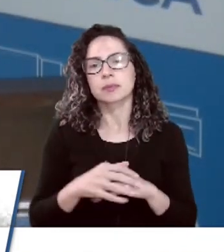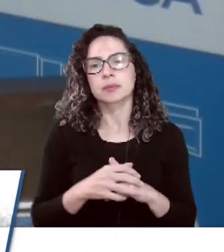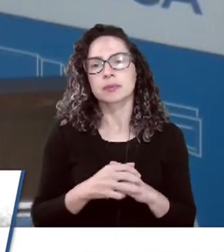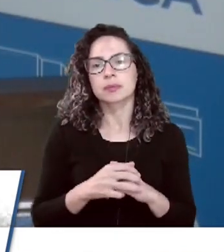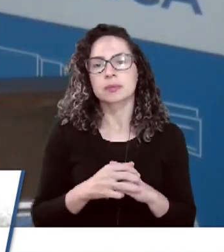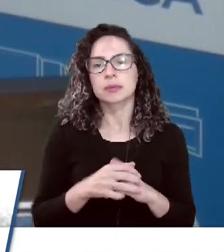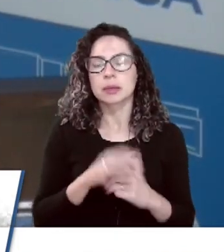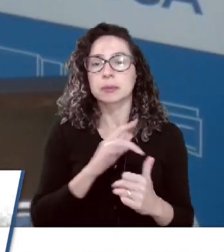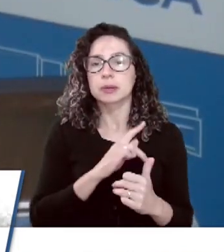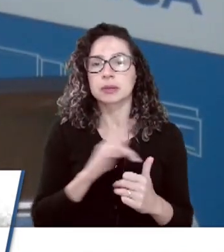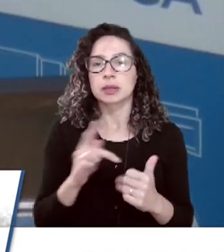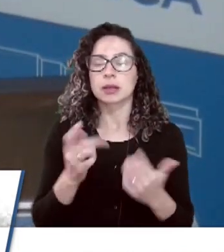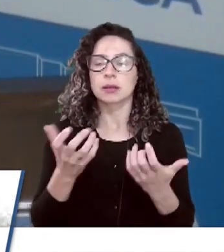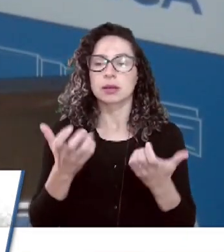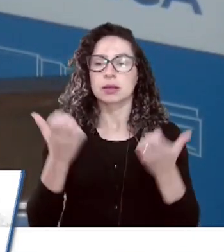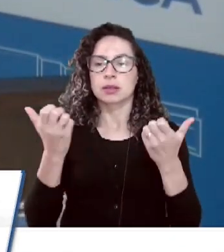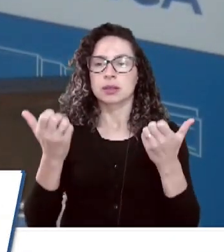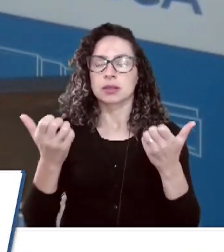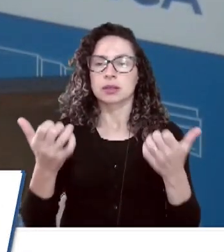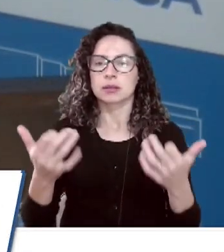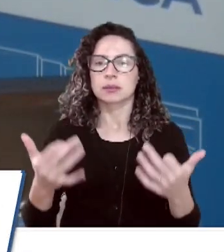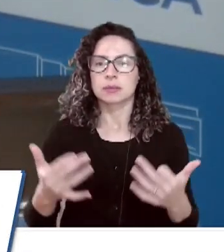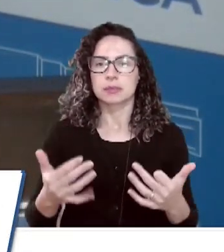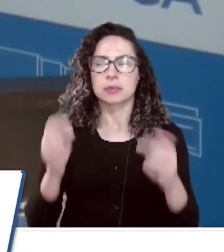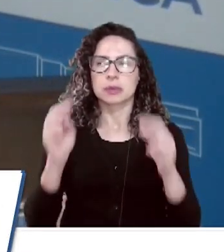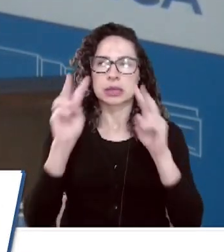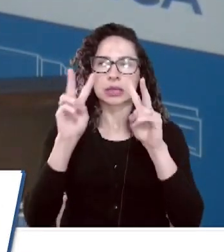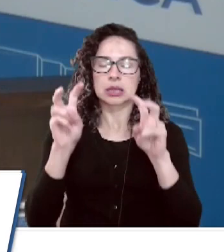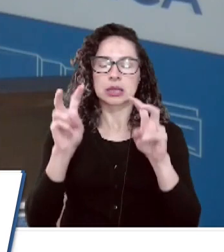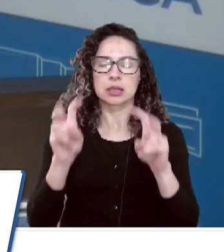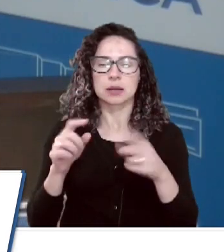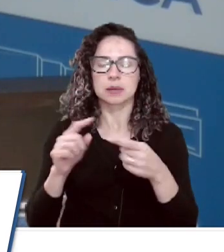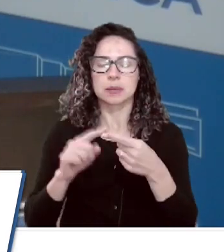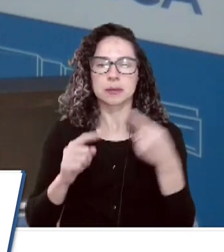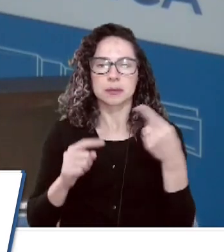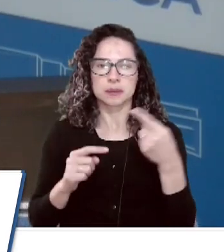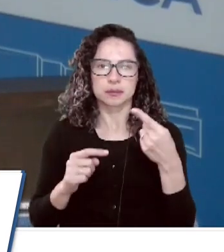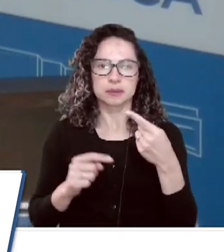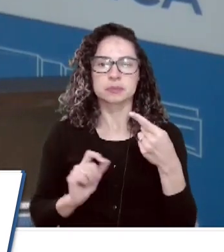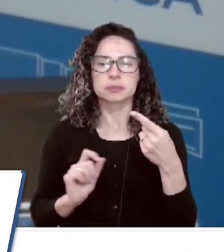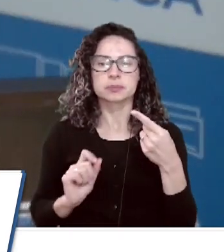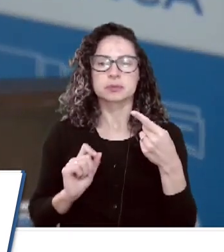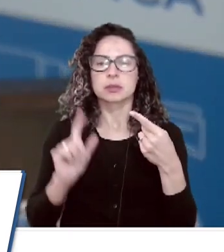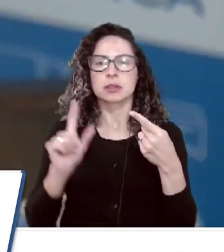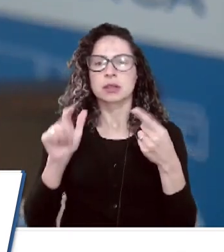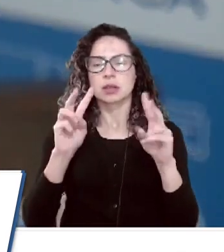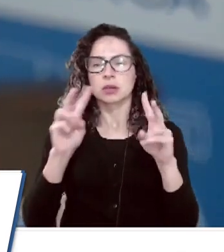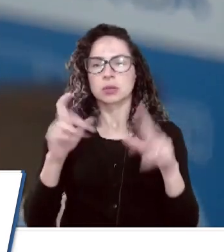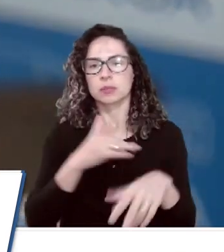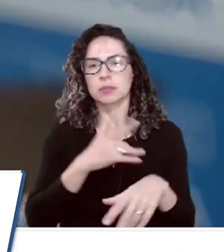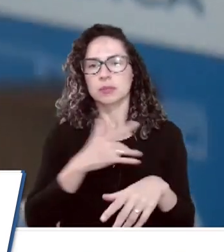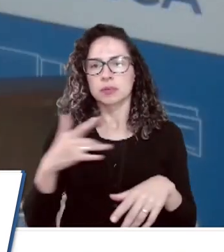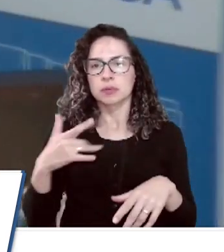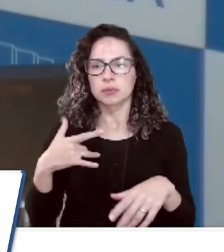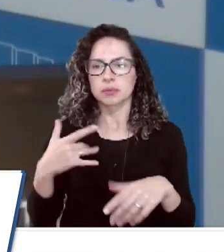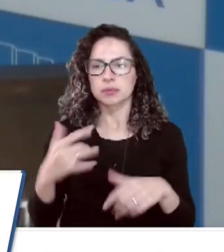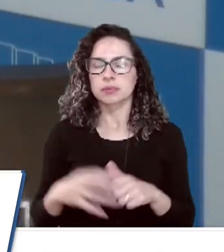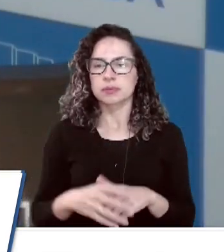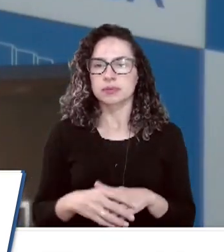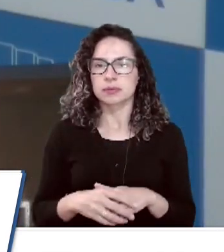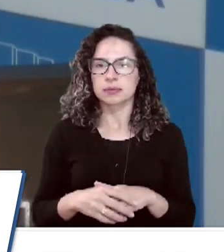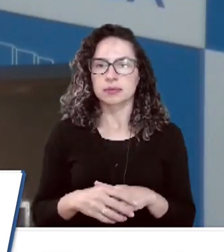Presidente, eu queria falar de alguns temas, né? O primeiro é referente à saúde.